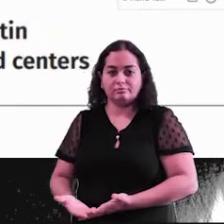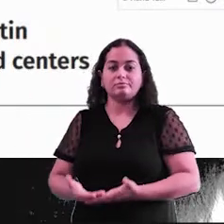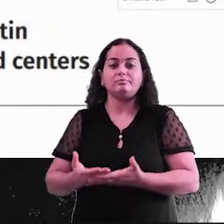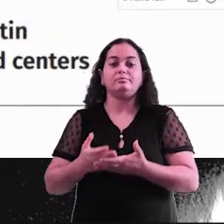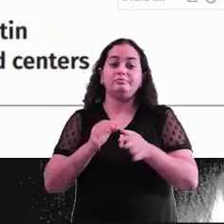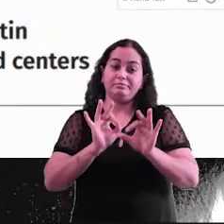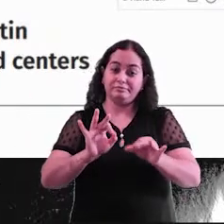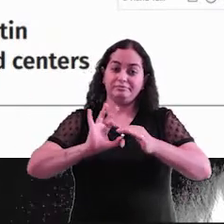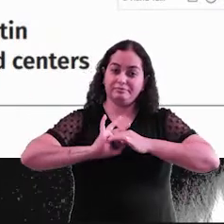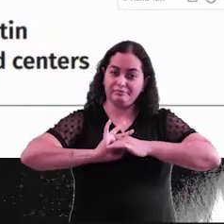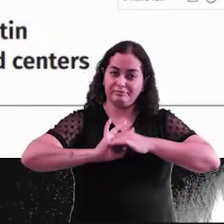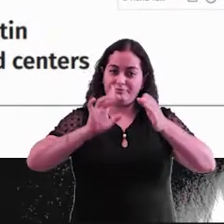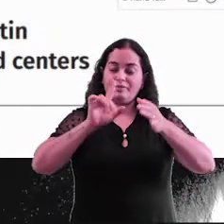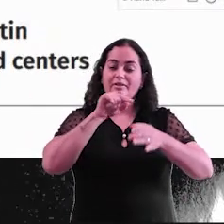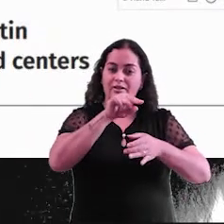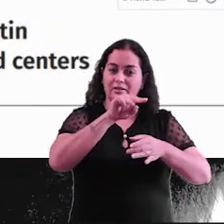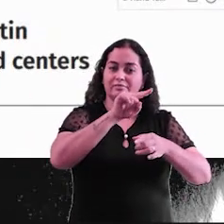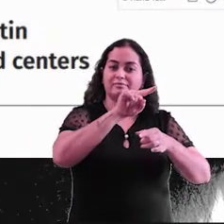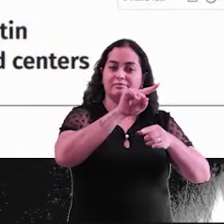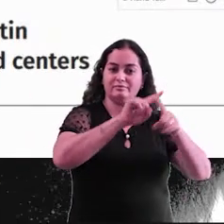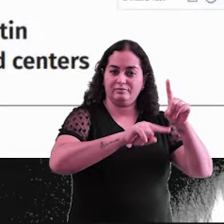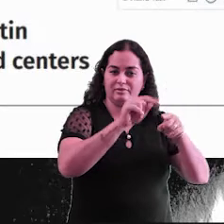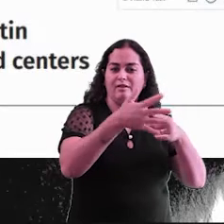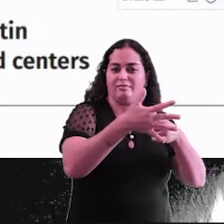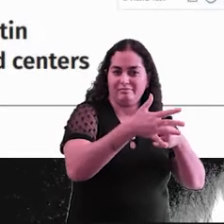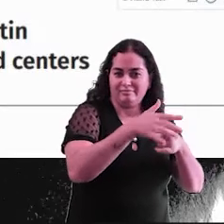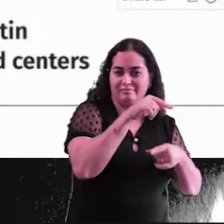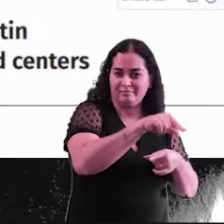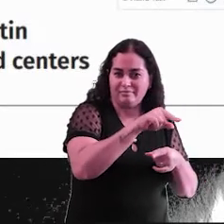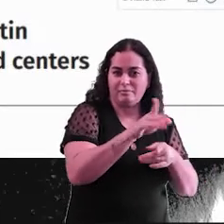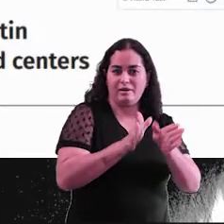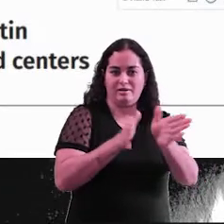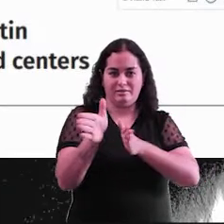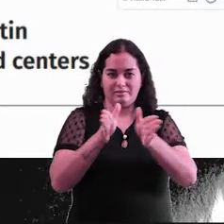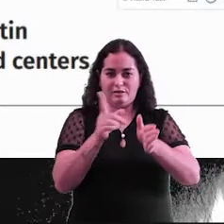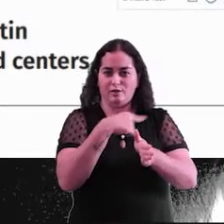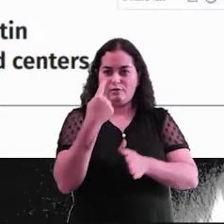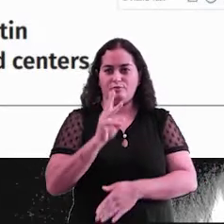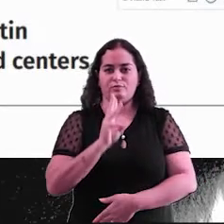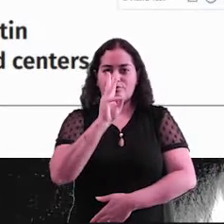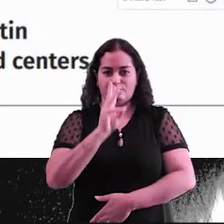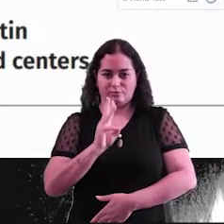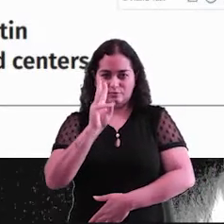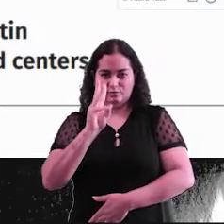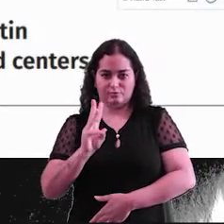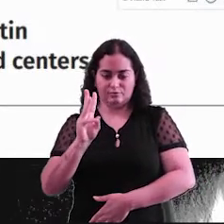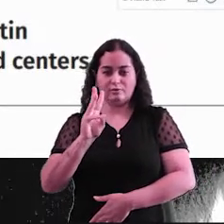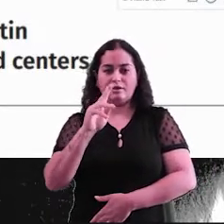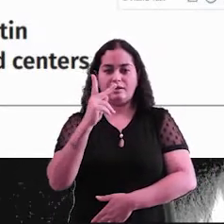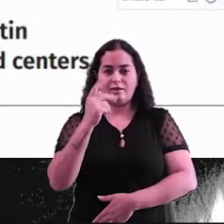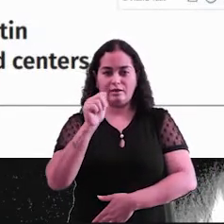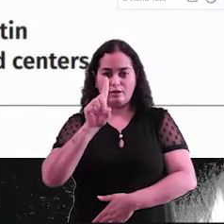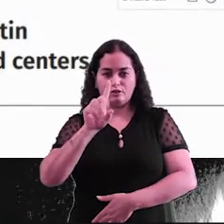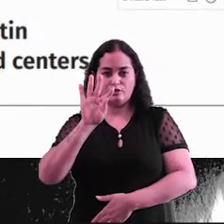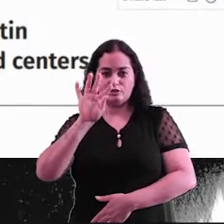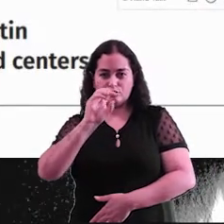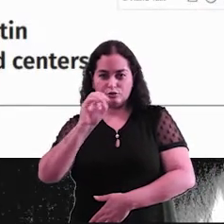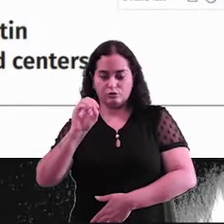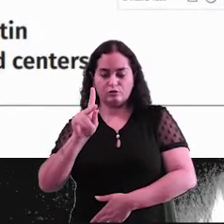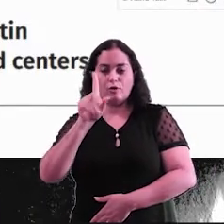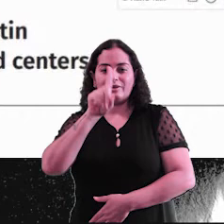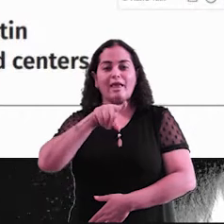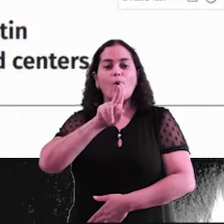nosso site, que é a Rentalk, o Hugo, esse avatar que vocês veem aí na tela, mas a gente também construiu o nosso site a partir de